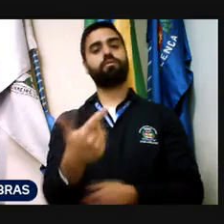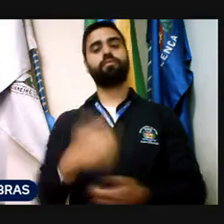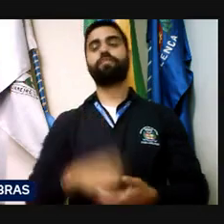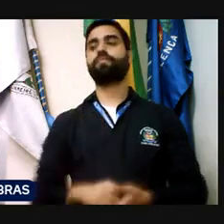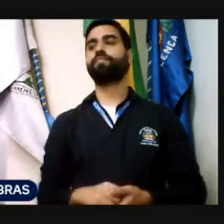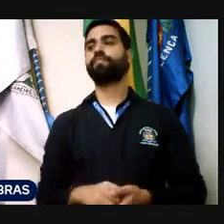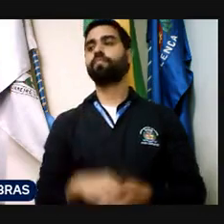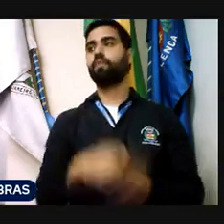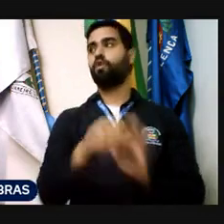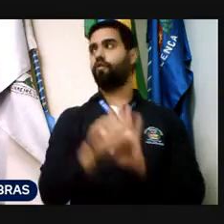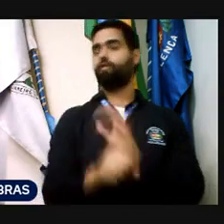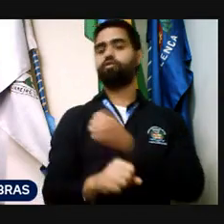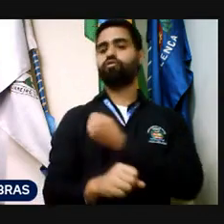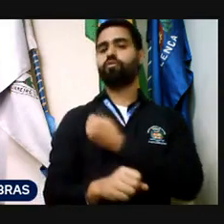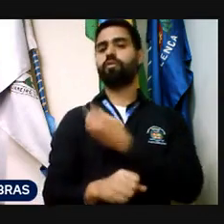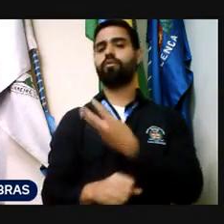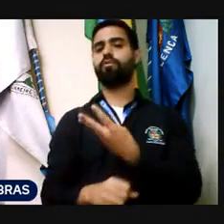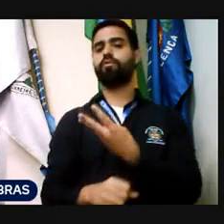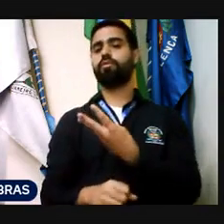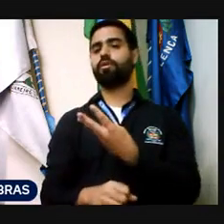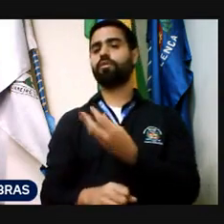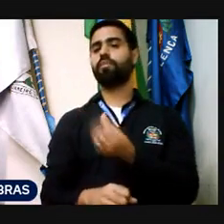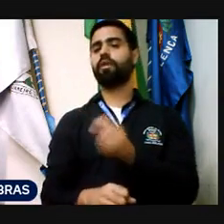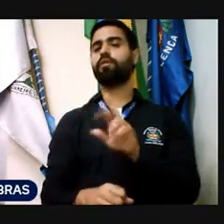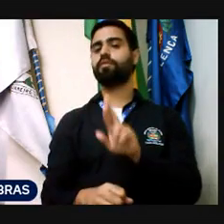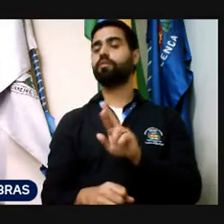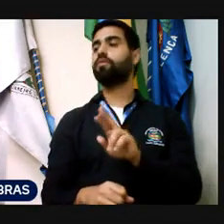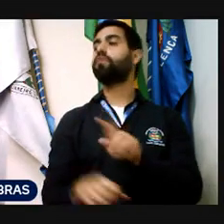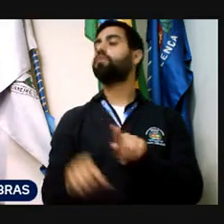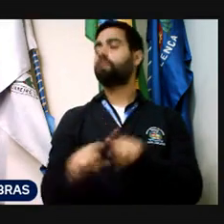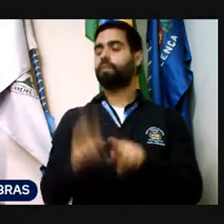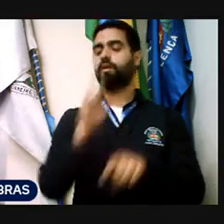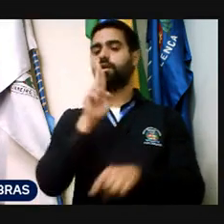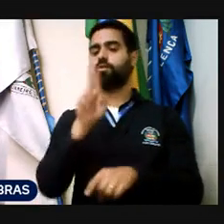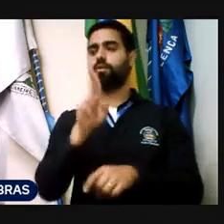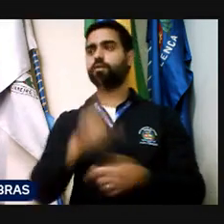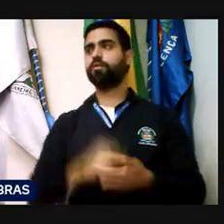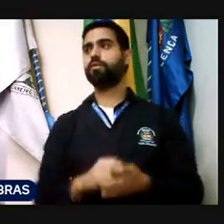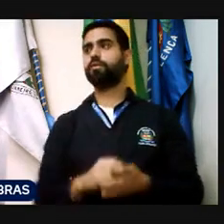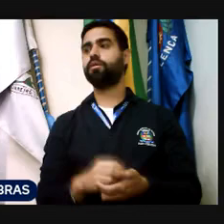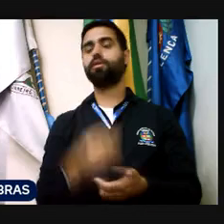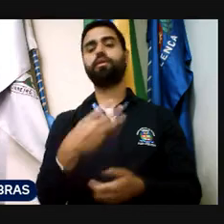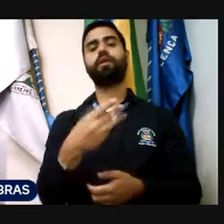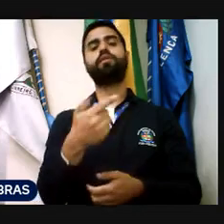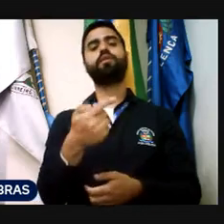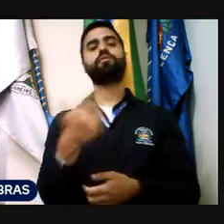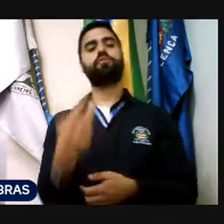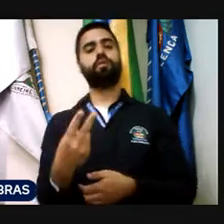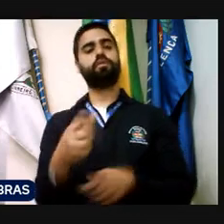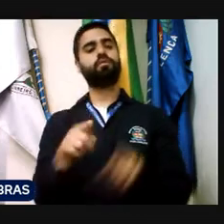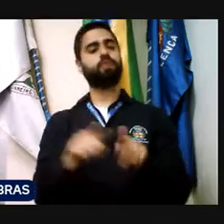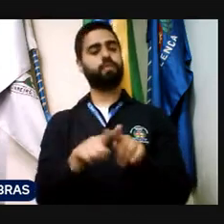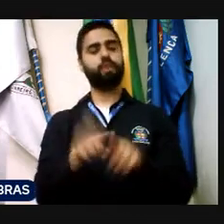Ofício 263, 264, 65, também em resposta às indicações 369, 372 e 371.